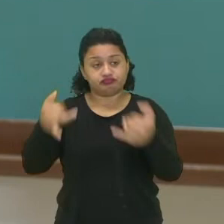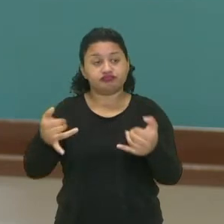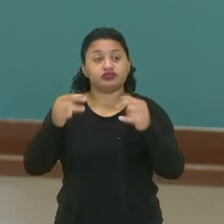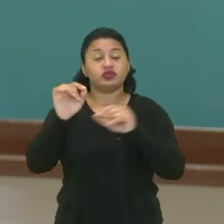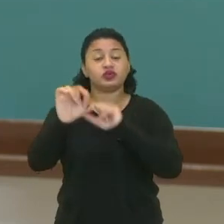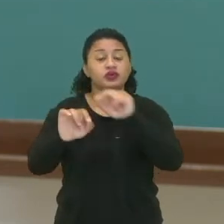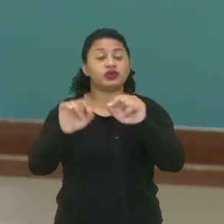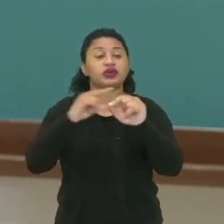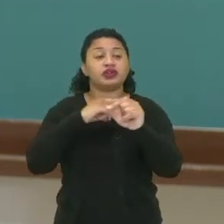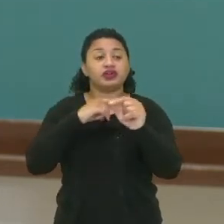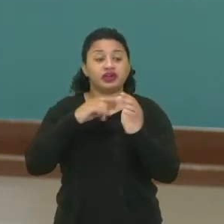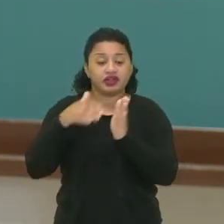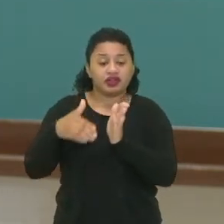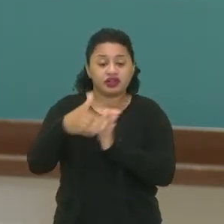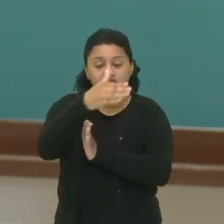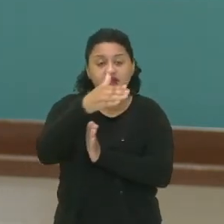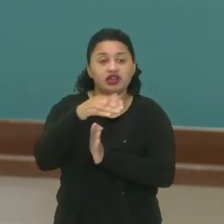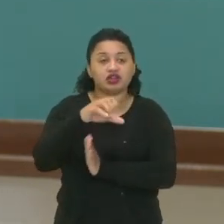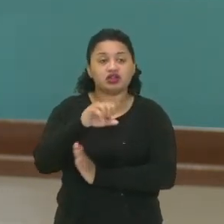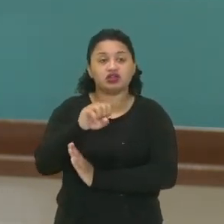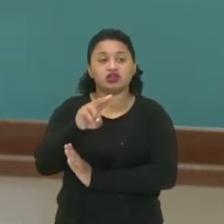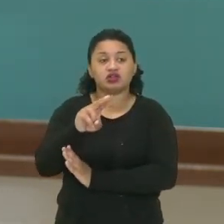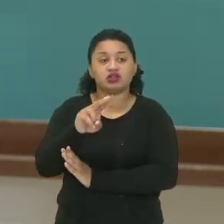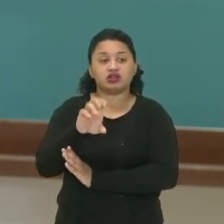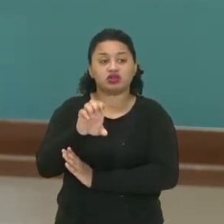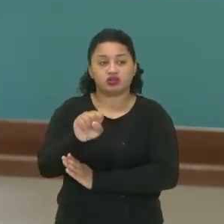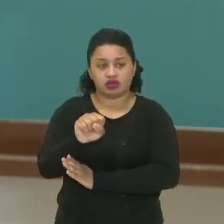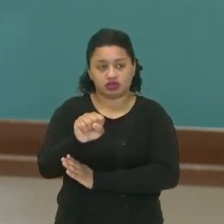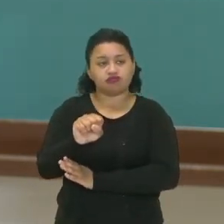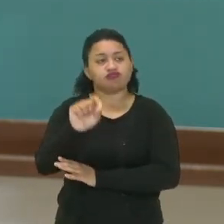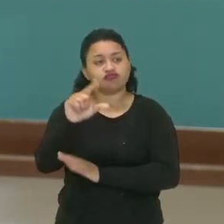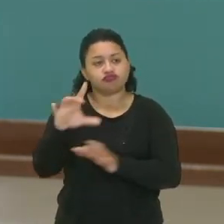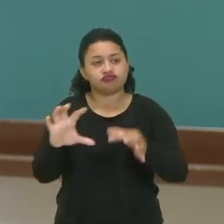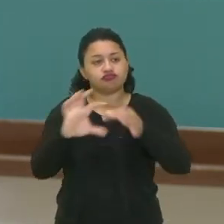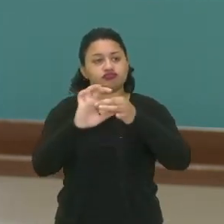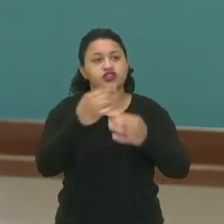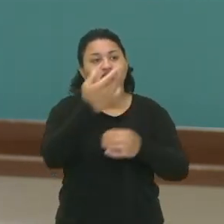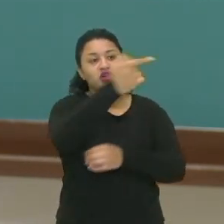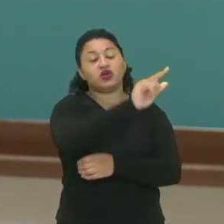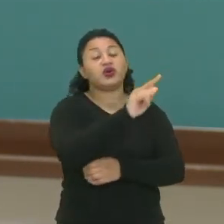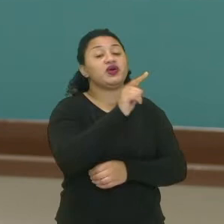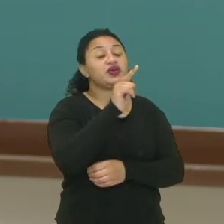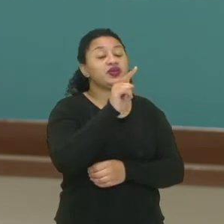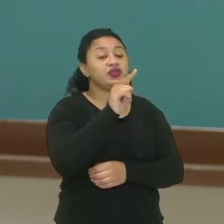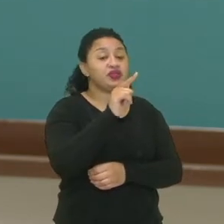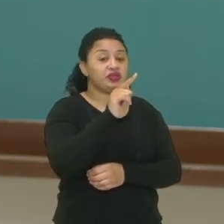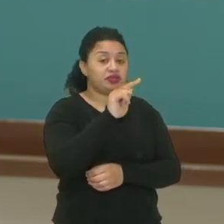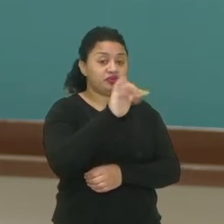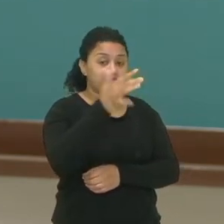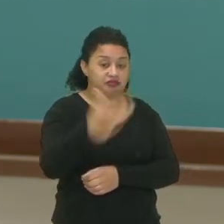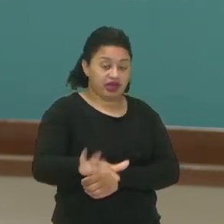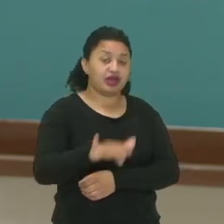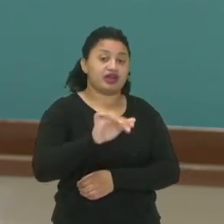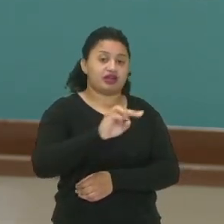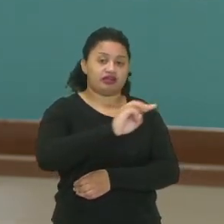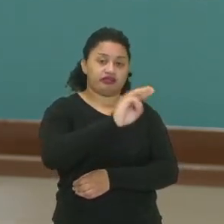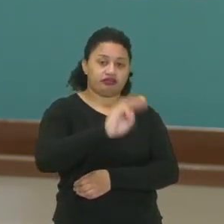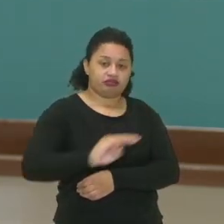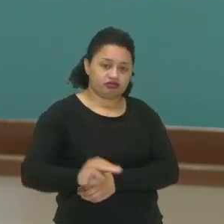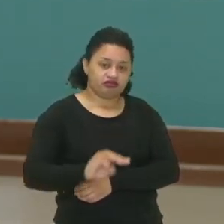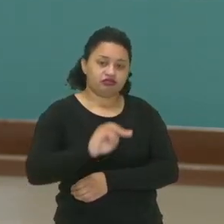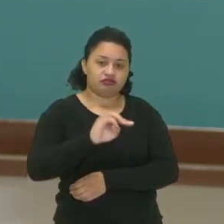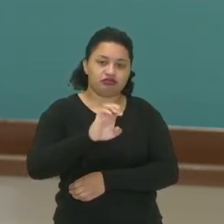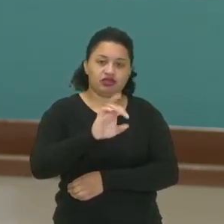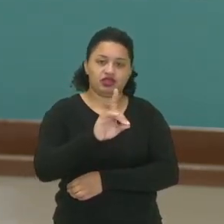Tem o Canal de Suez, que nós vamos ver daqui a pouquinho, que conecta ao próximo mar que a gente vai falar, que é o Mar Mediterrâneo, que está ao norte